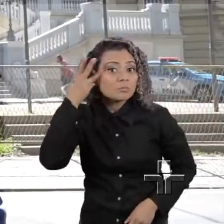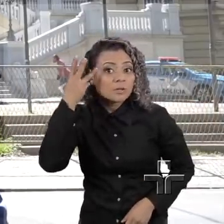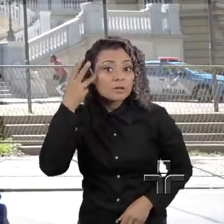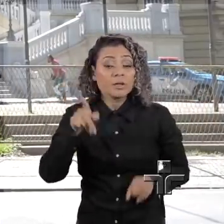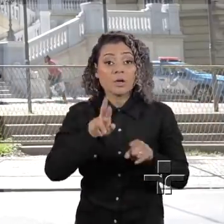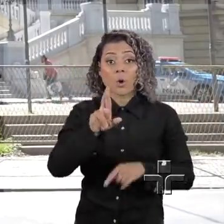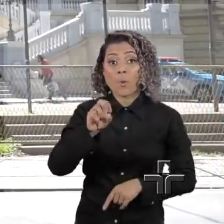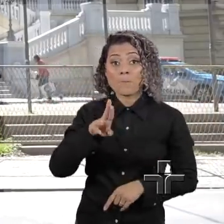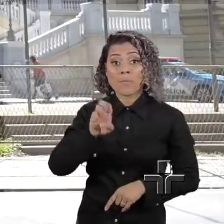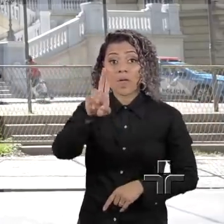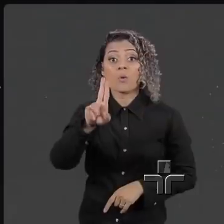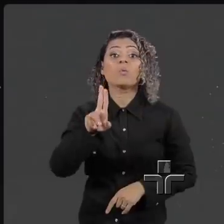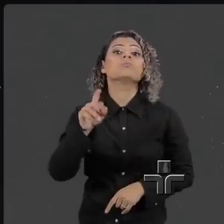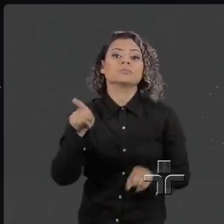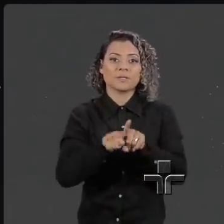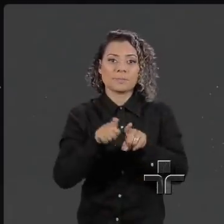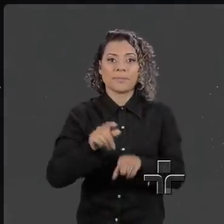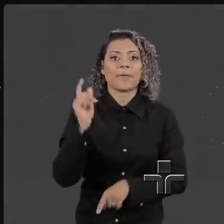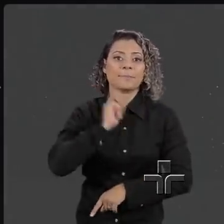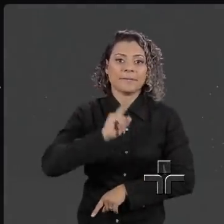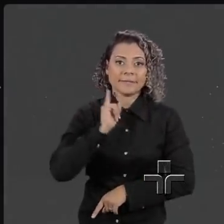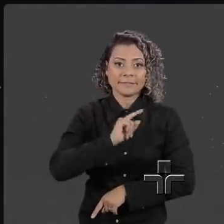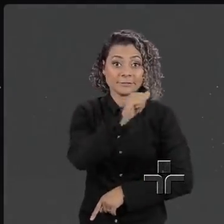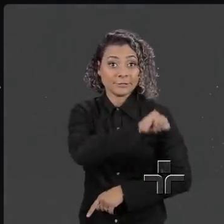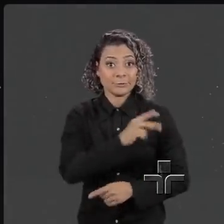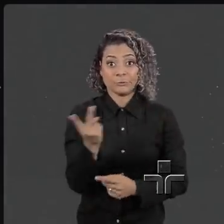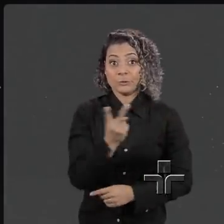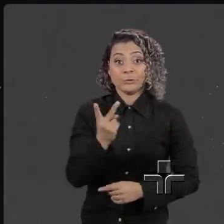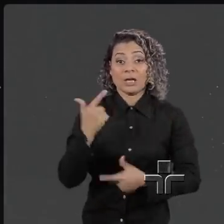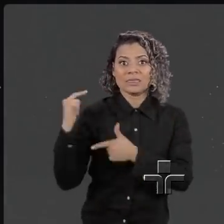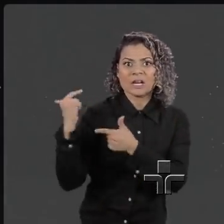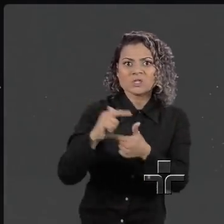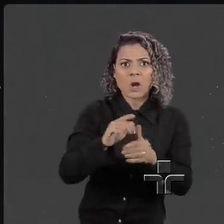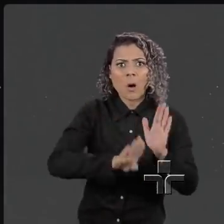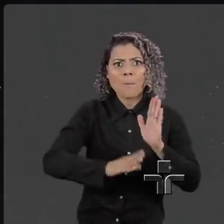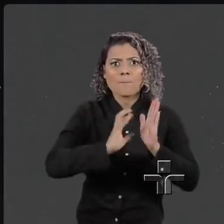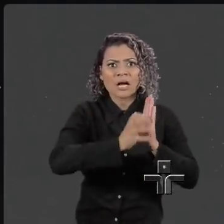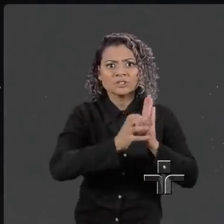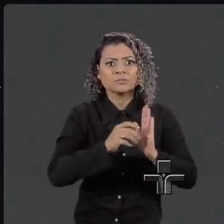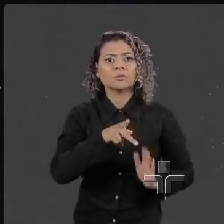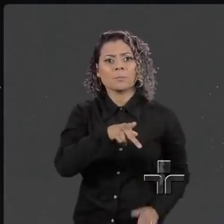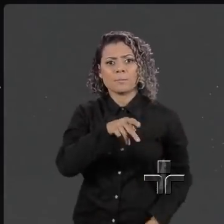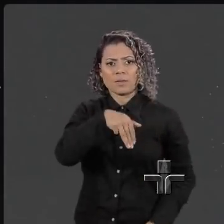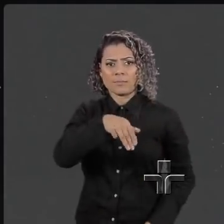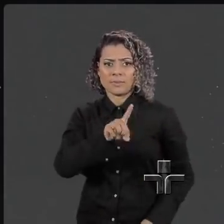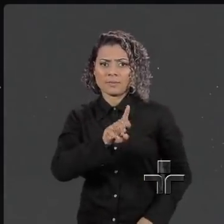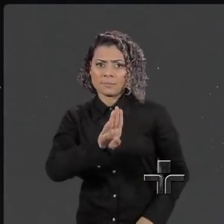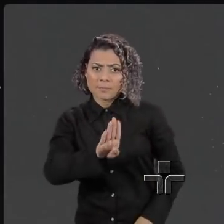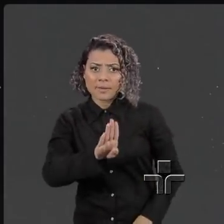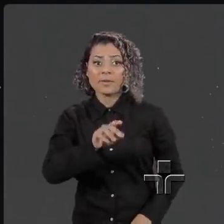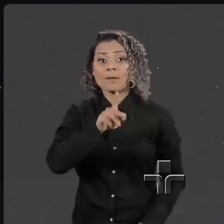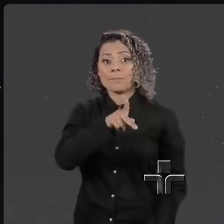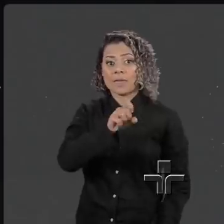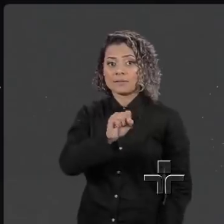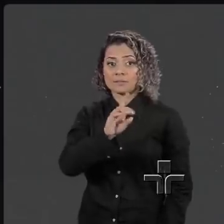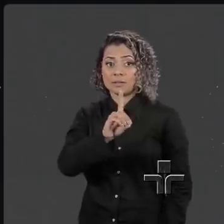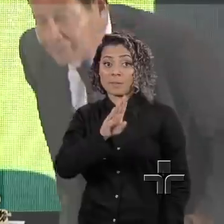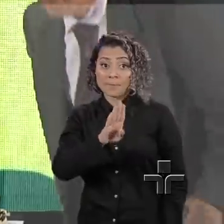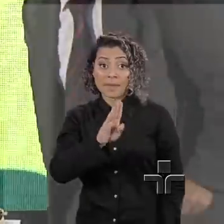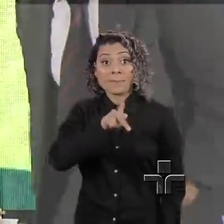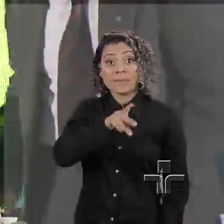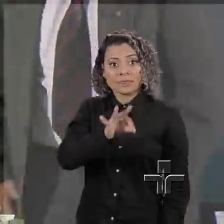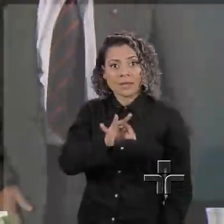Zema, em Minas Gerais. Partidos tradicionais como MDB, PSDB e PT perderam